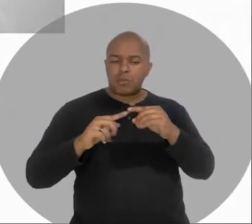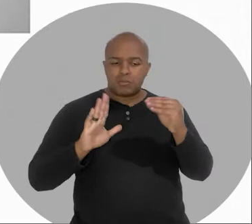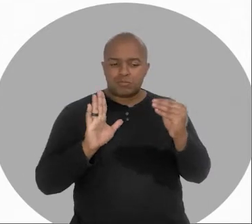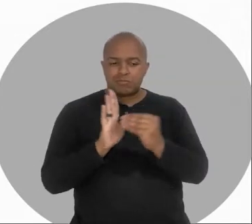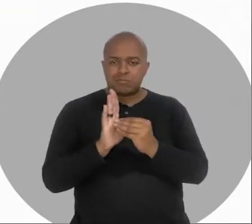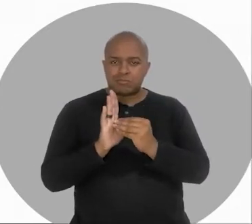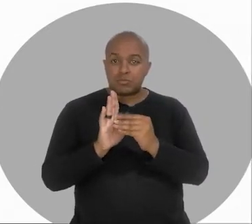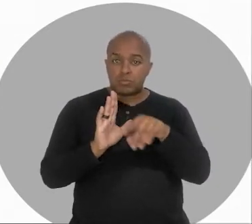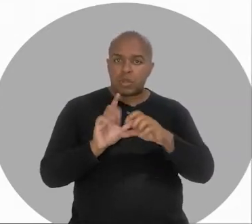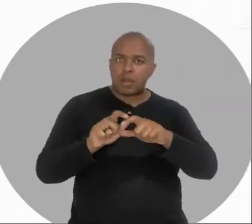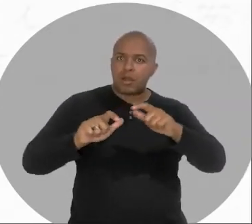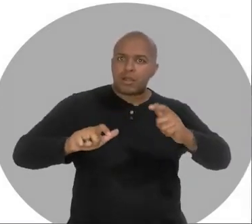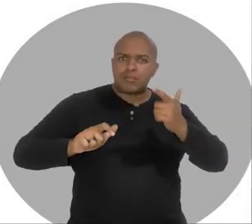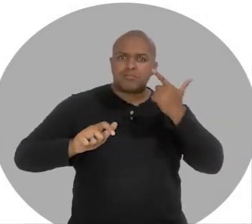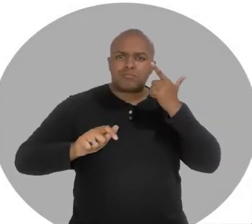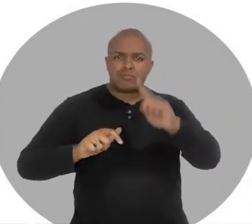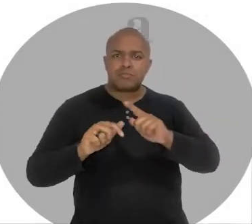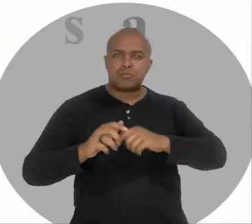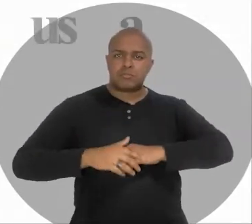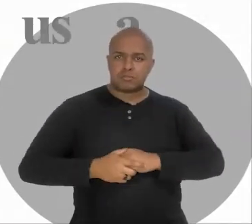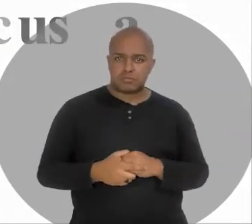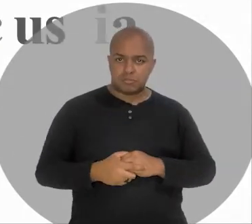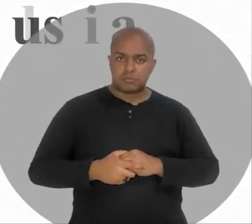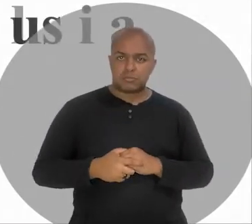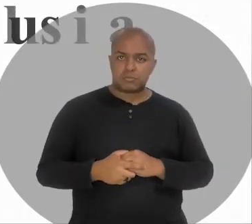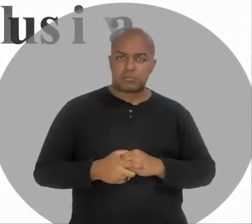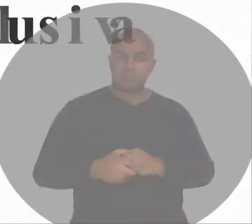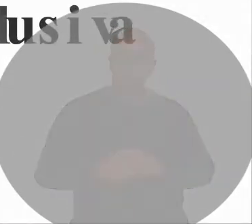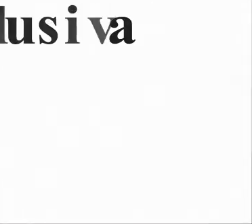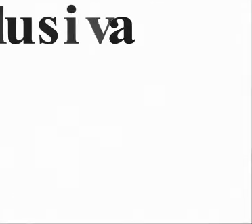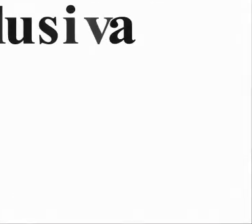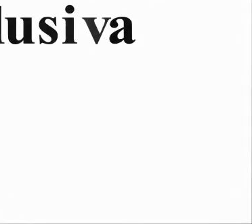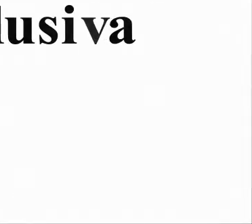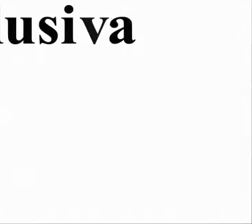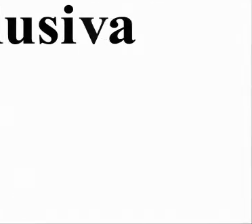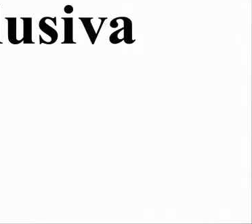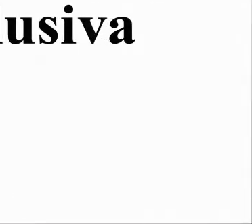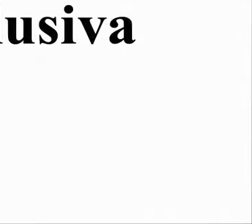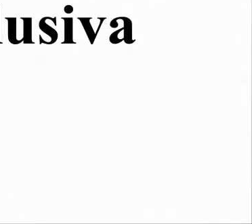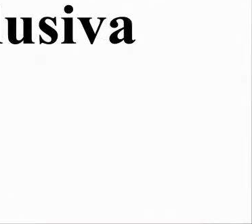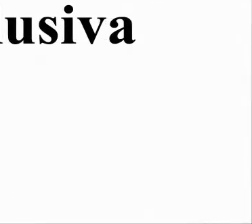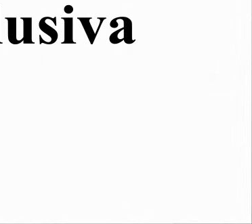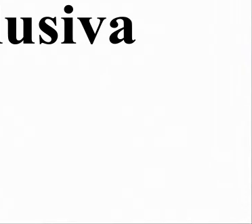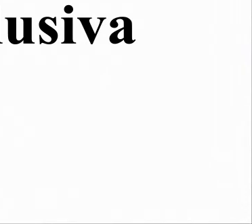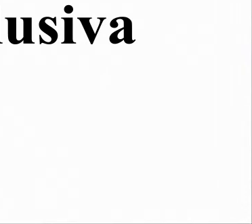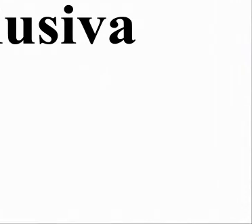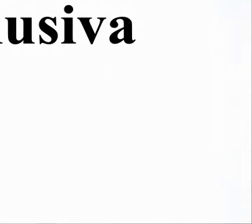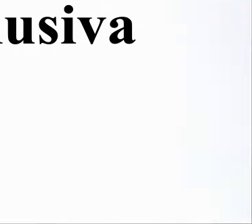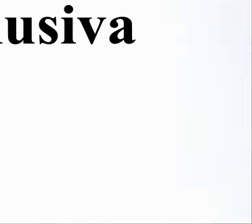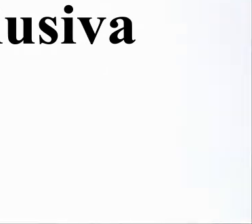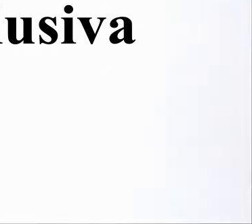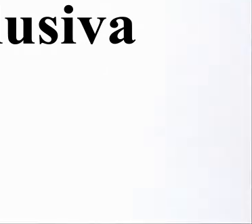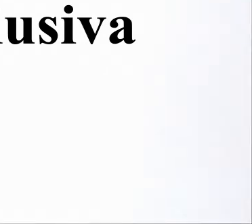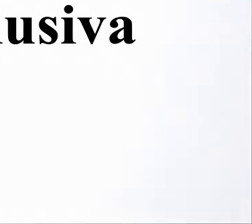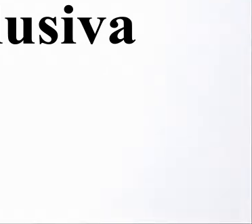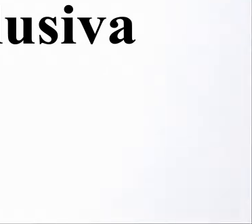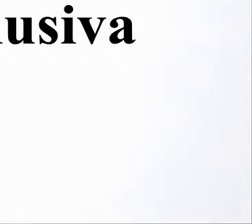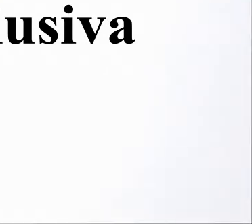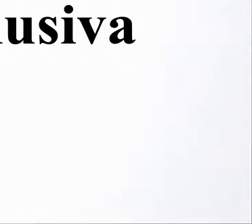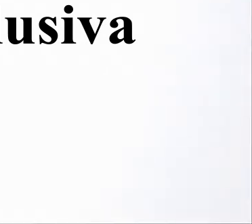uma grande conquista. Letras pretas sobre fundo branco, por uma sociedade inclusiva.